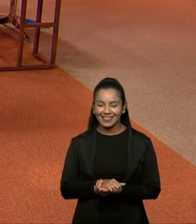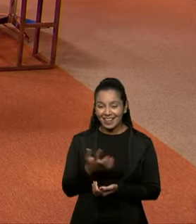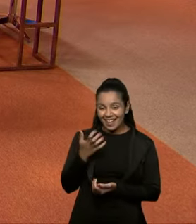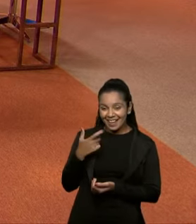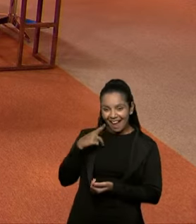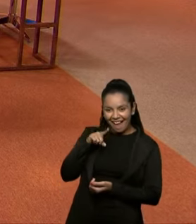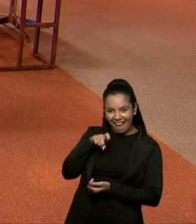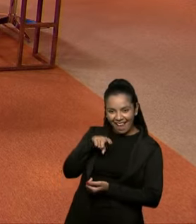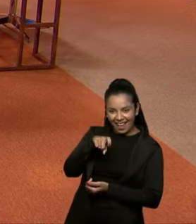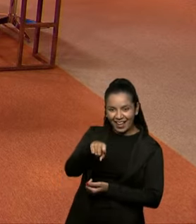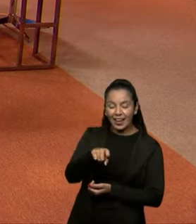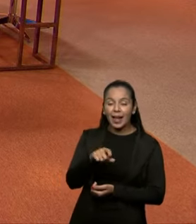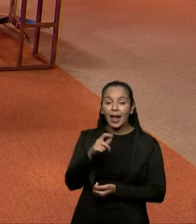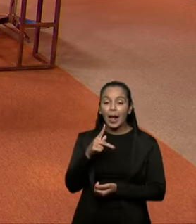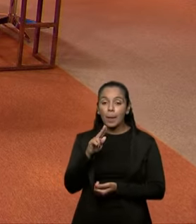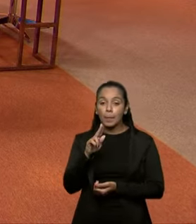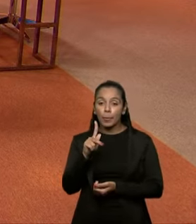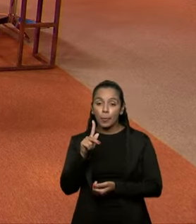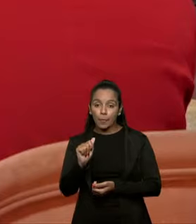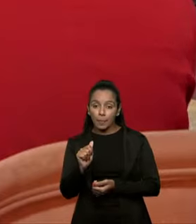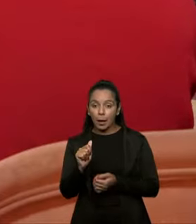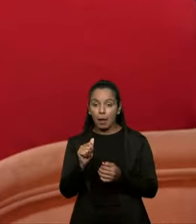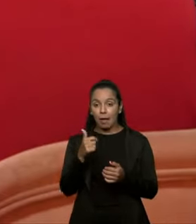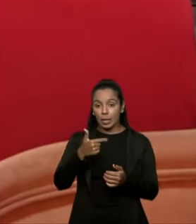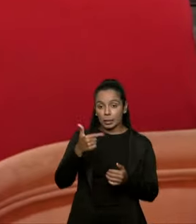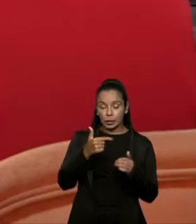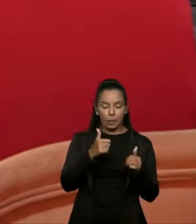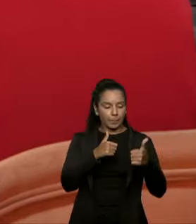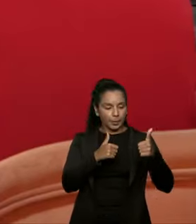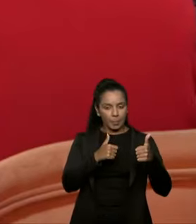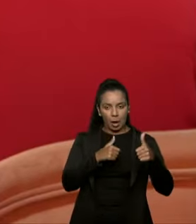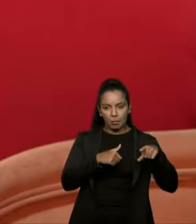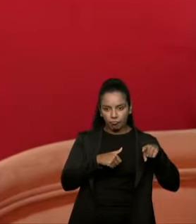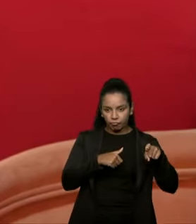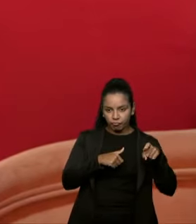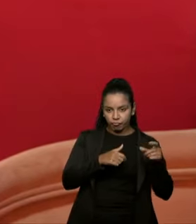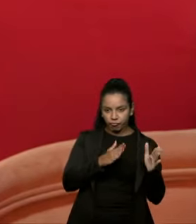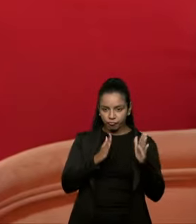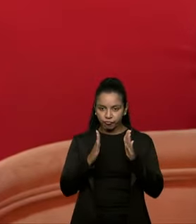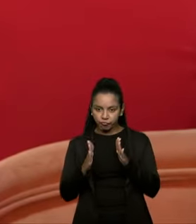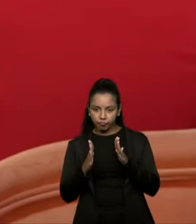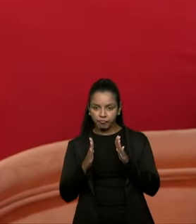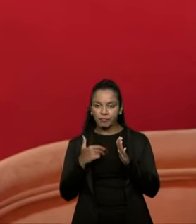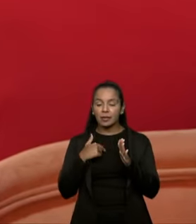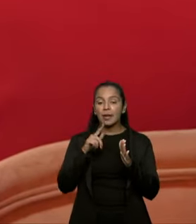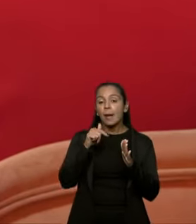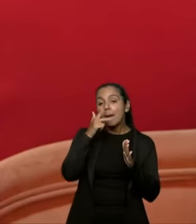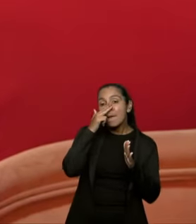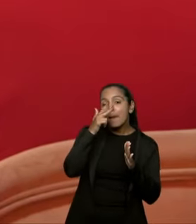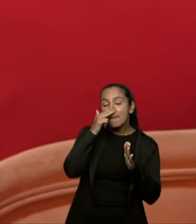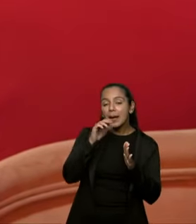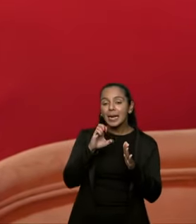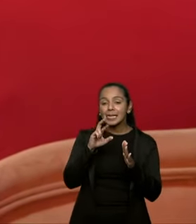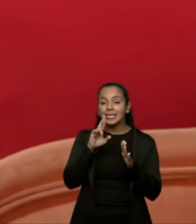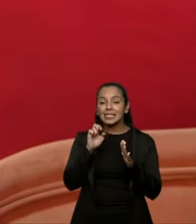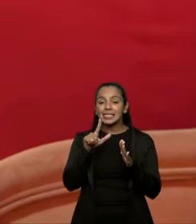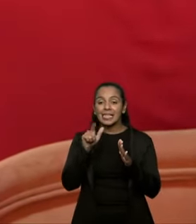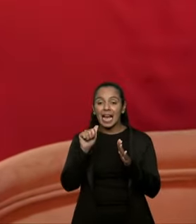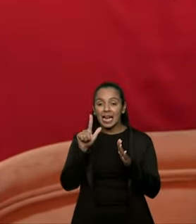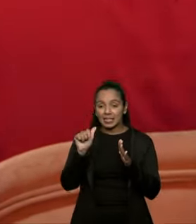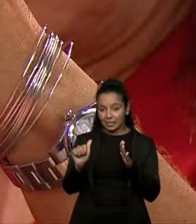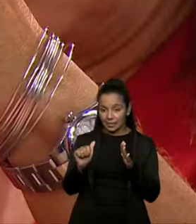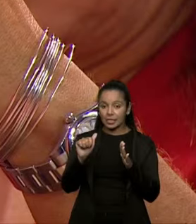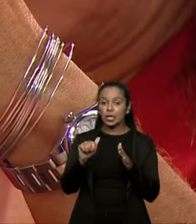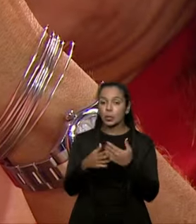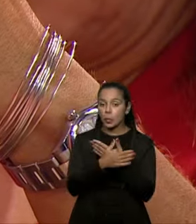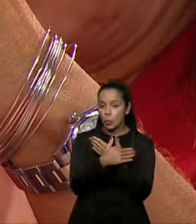Não a pupa é a fase intermediária entre a larva e o adulto. É como fosse a crisálida de uma borboleta. Só que a